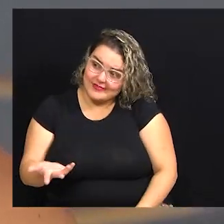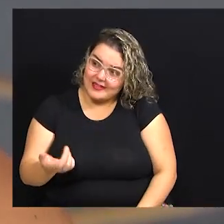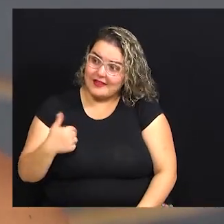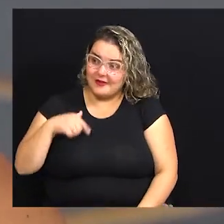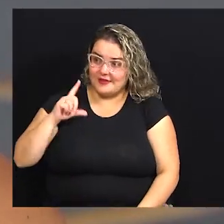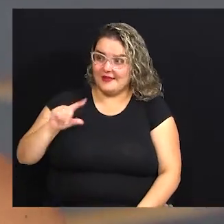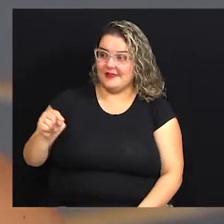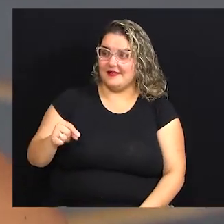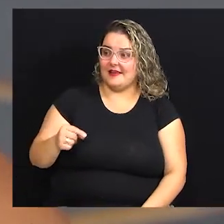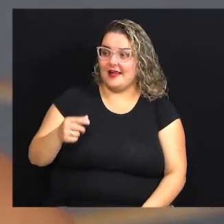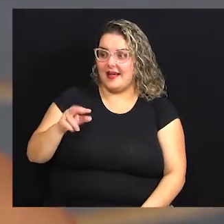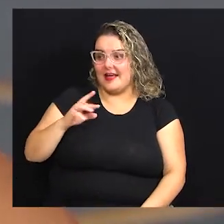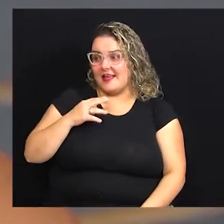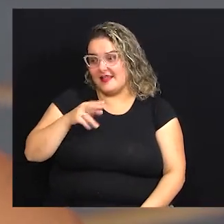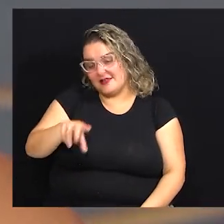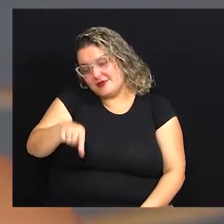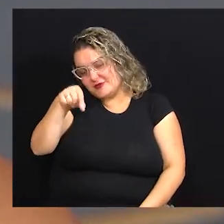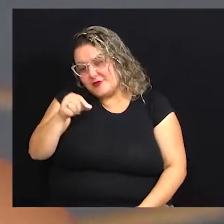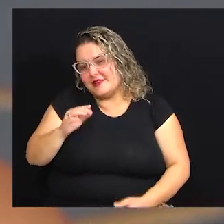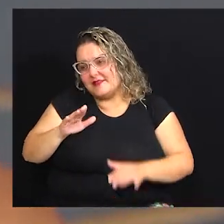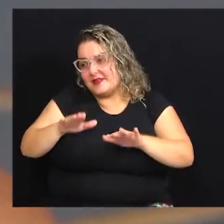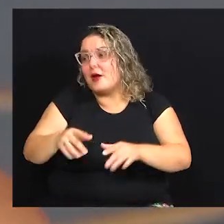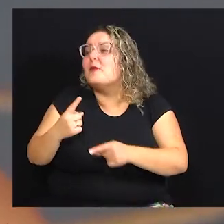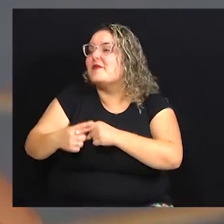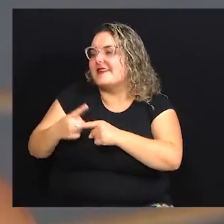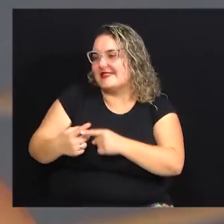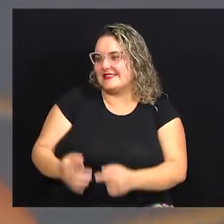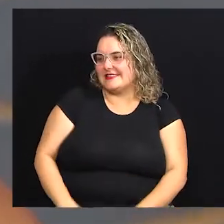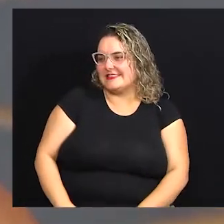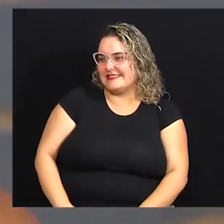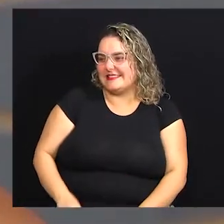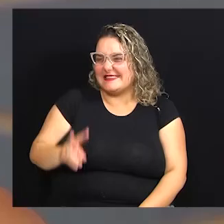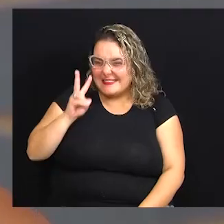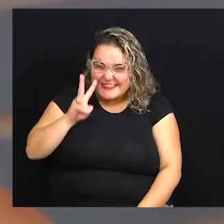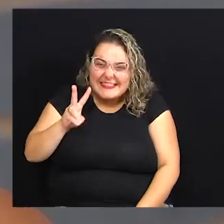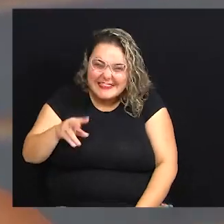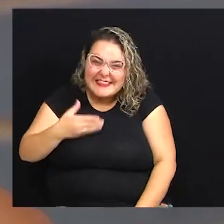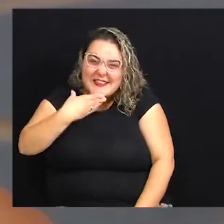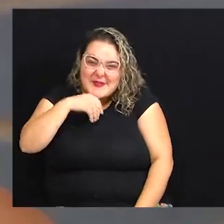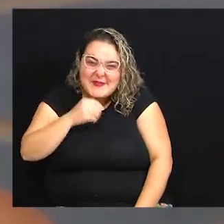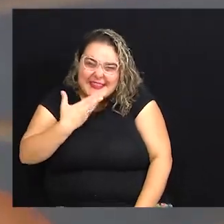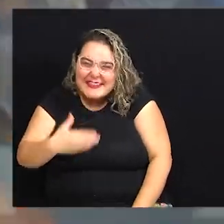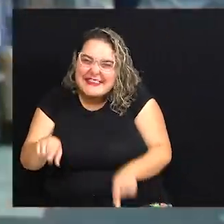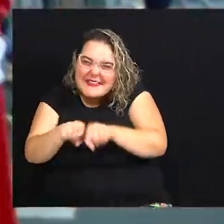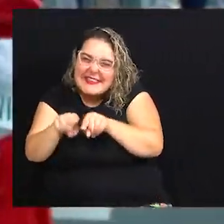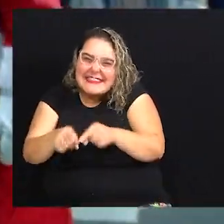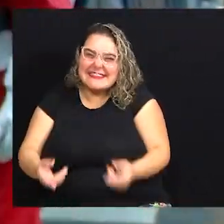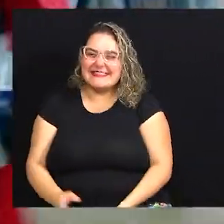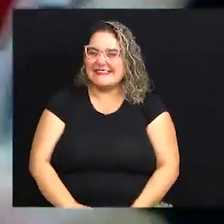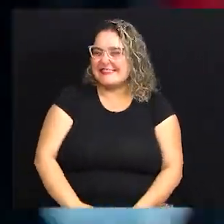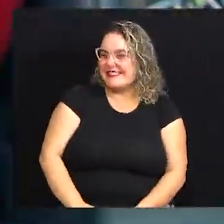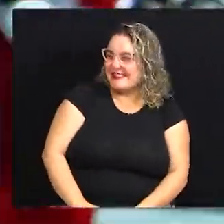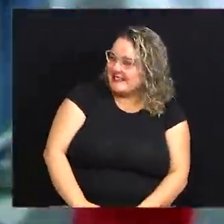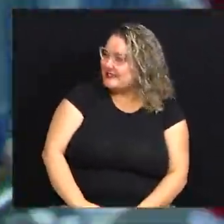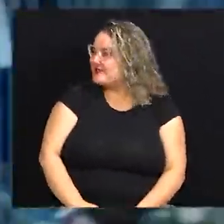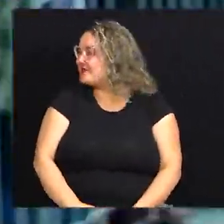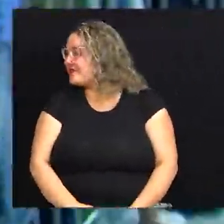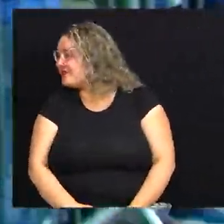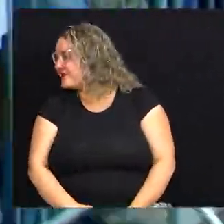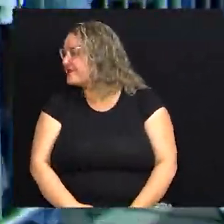Ia embora, mas resolvi ficar. Por quê? Porque eu queria ver Papai Noel também.